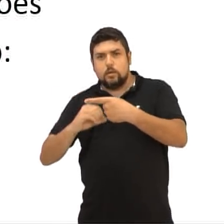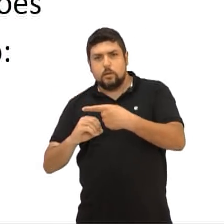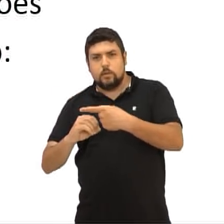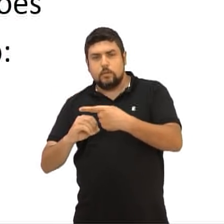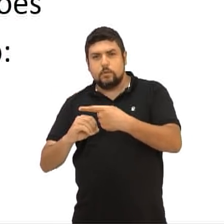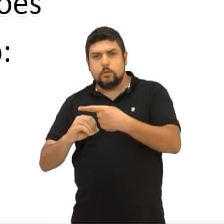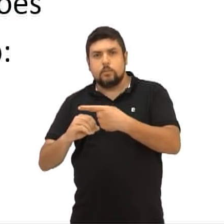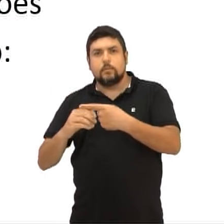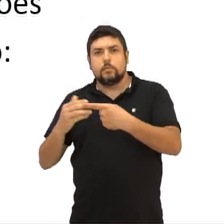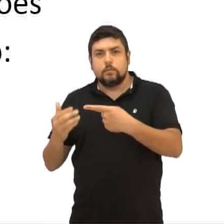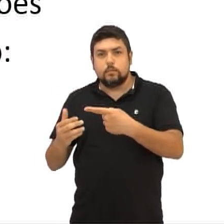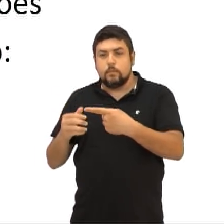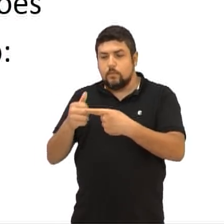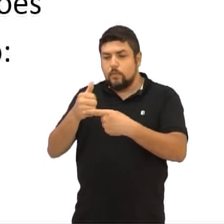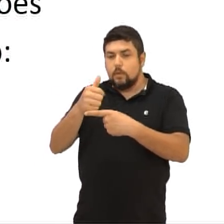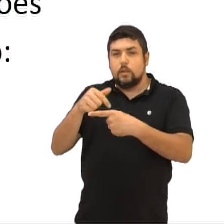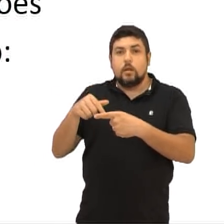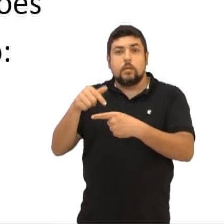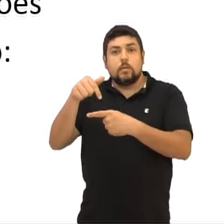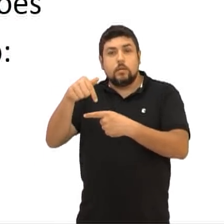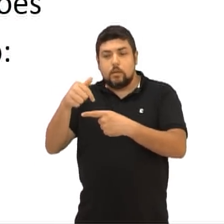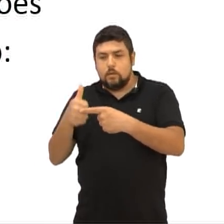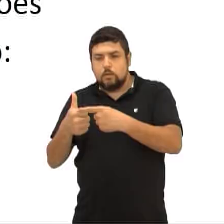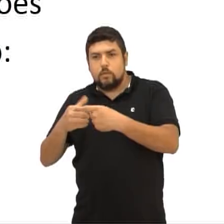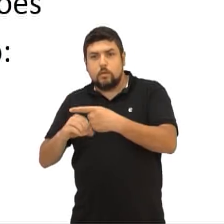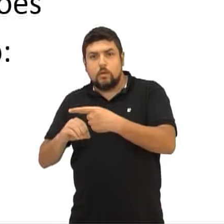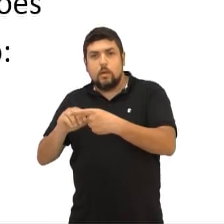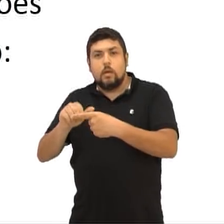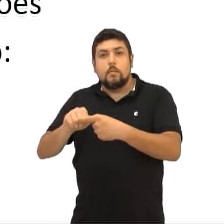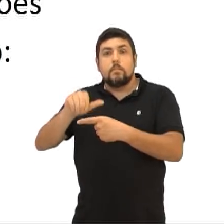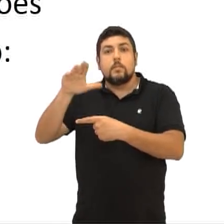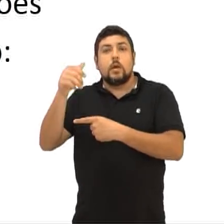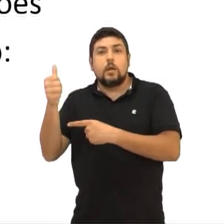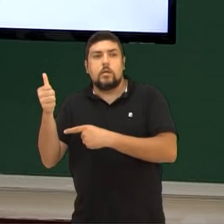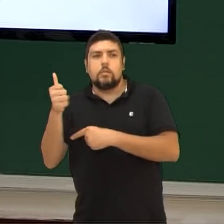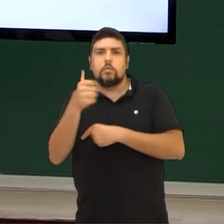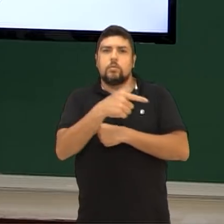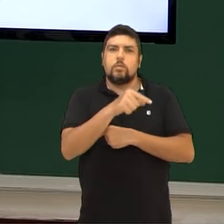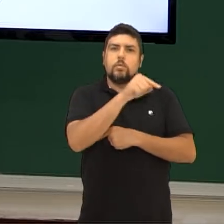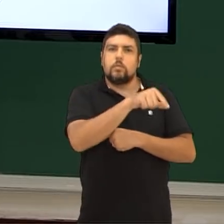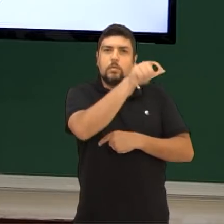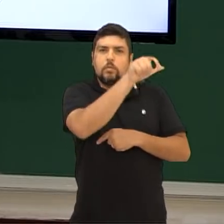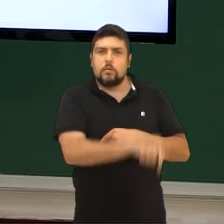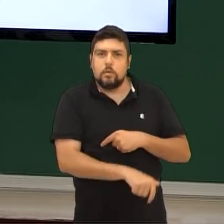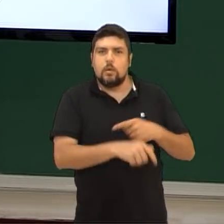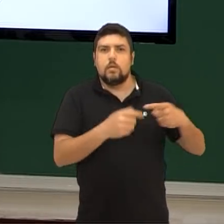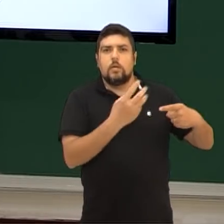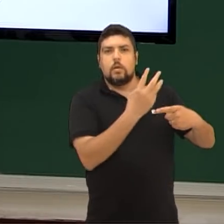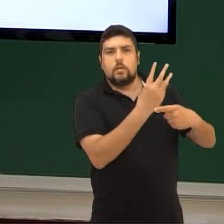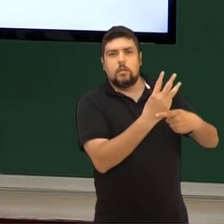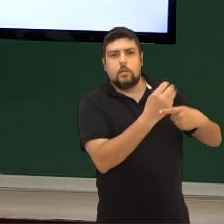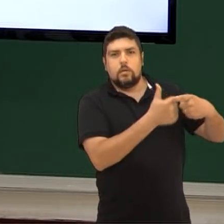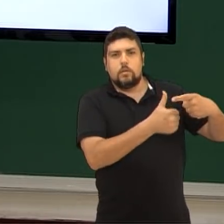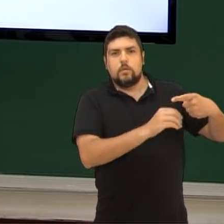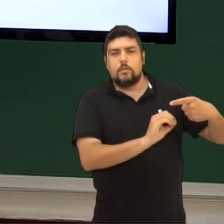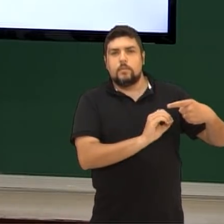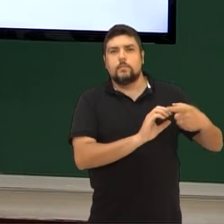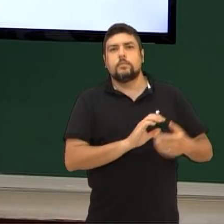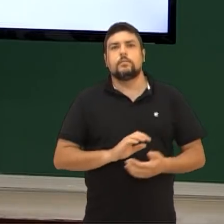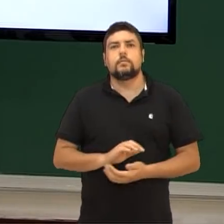sobre 10, que é maior do que o do Marcos, que era 3 sobre 10.